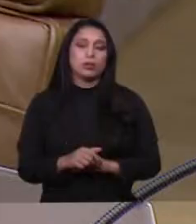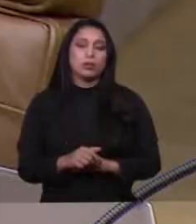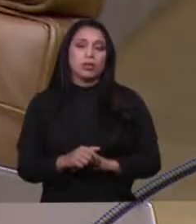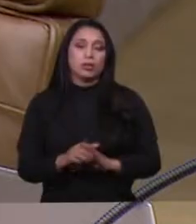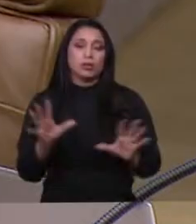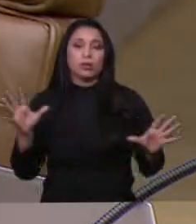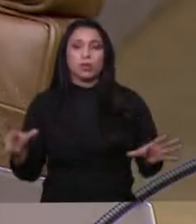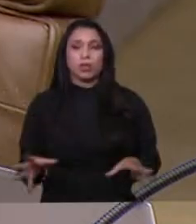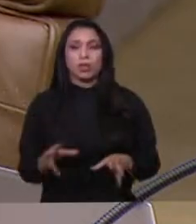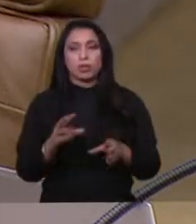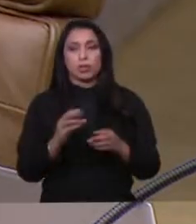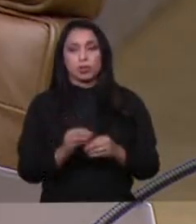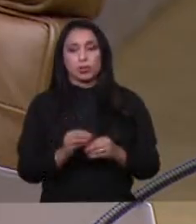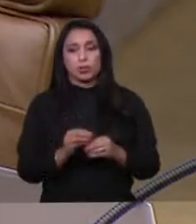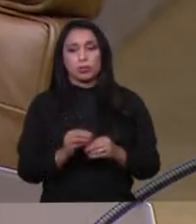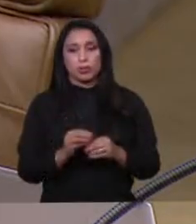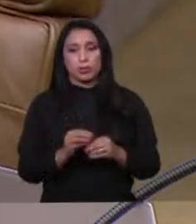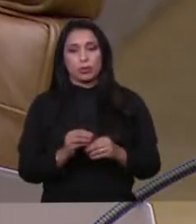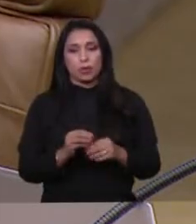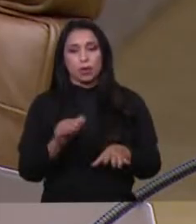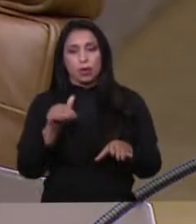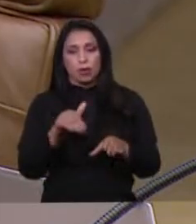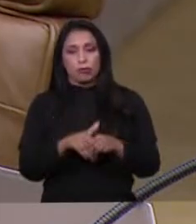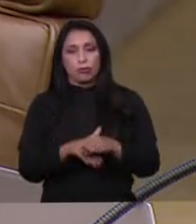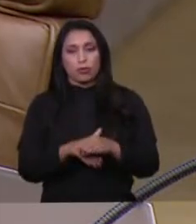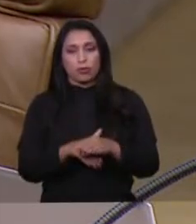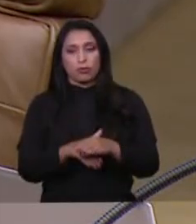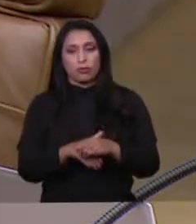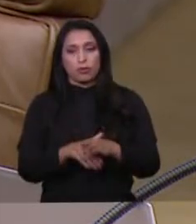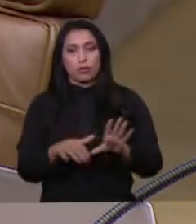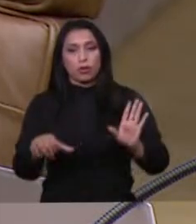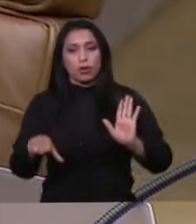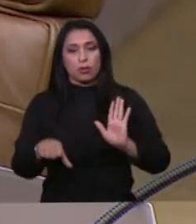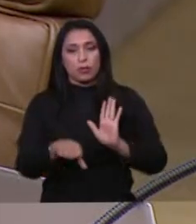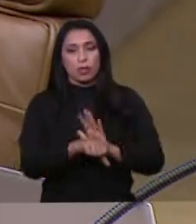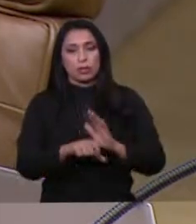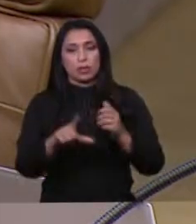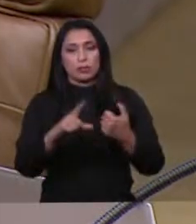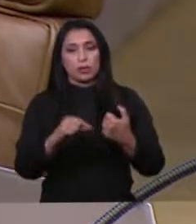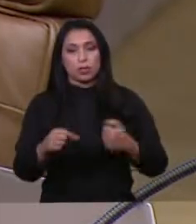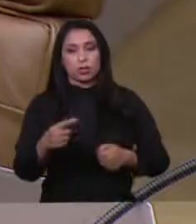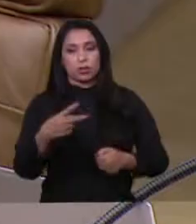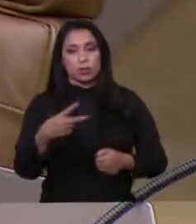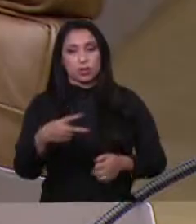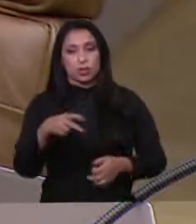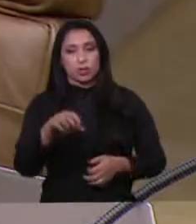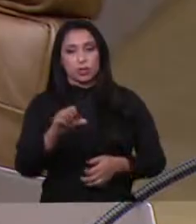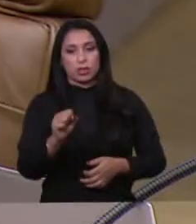brevíssimo resumo do que digo no voto, pelos crimes do artigo